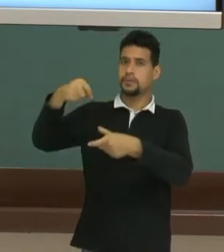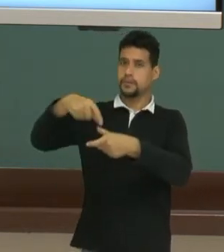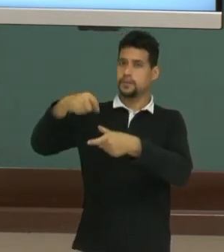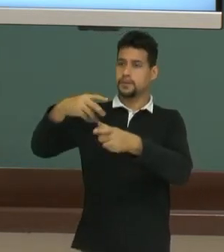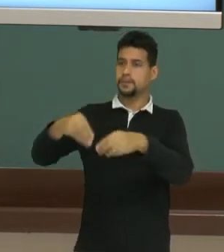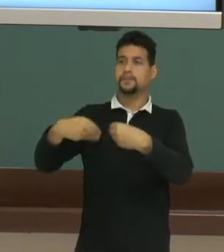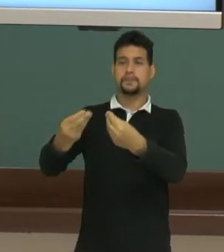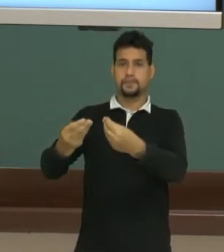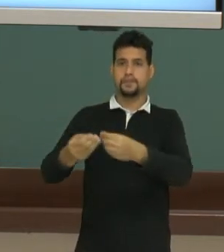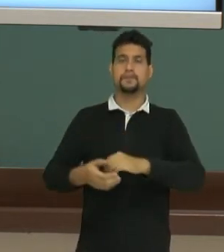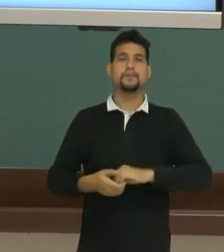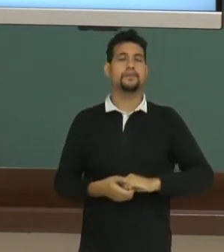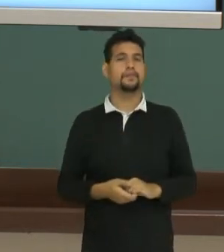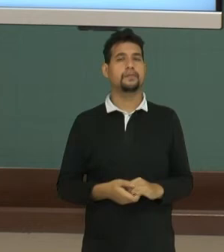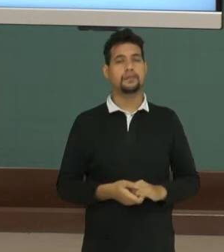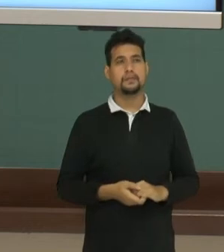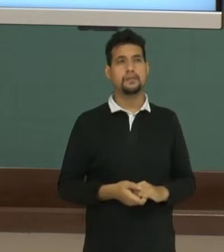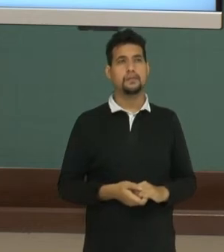ambiente.